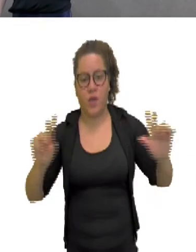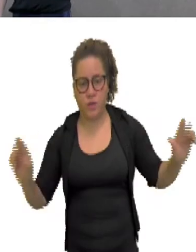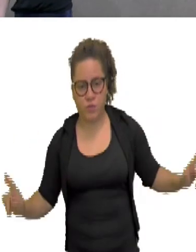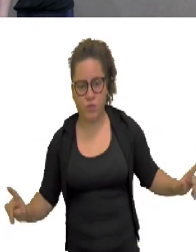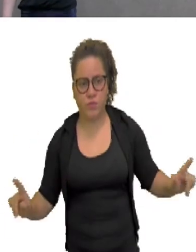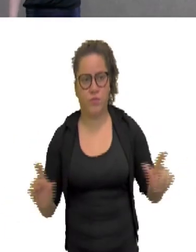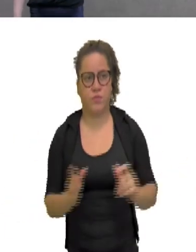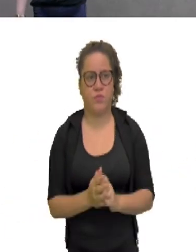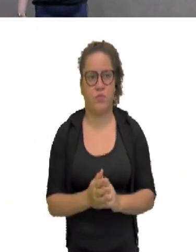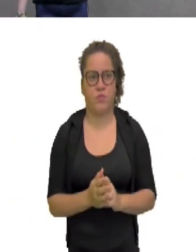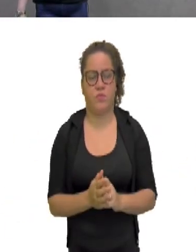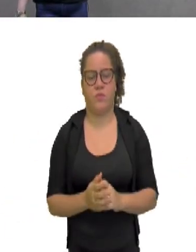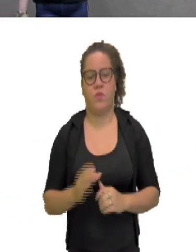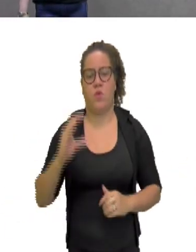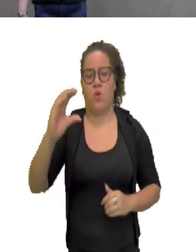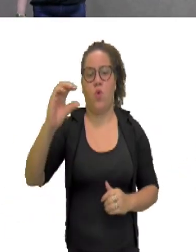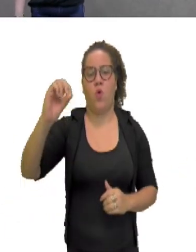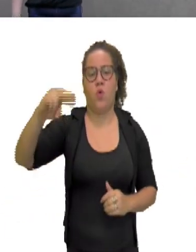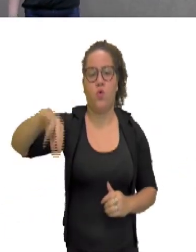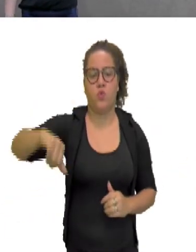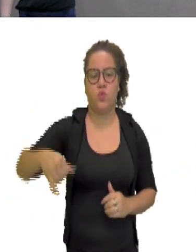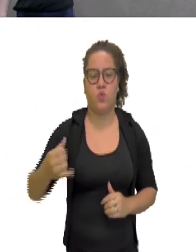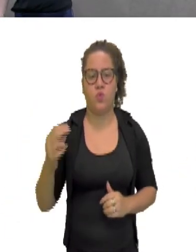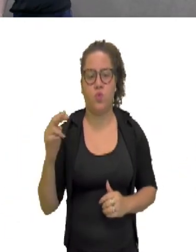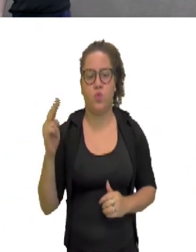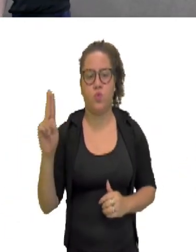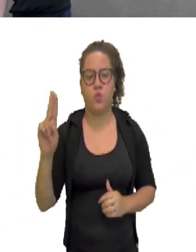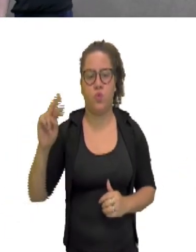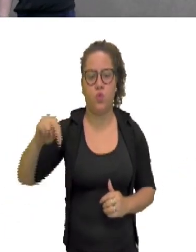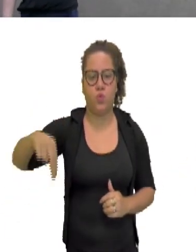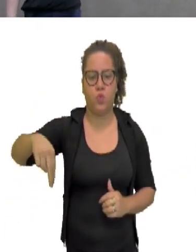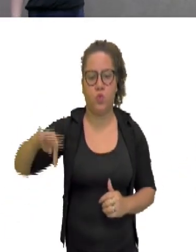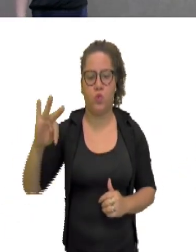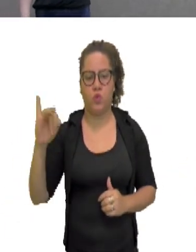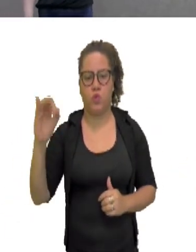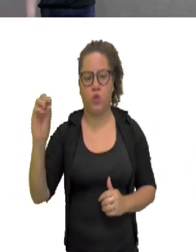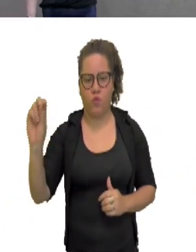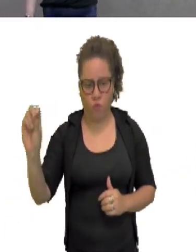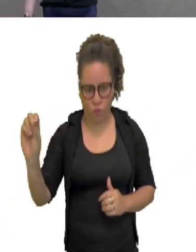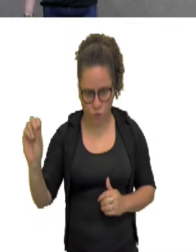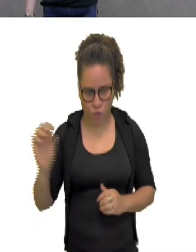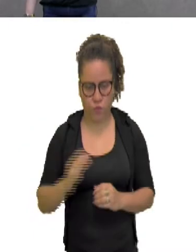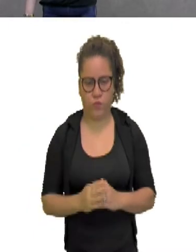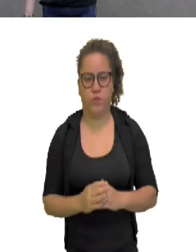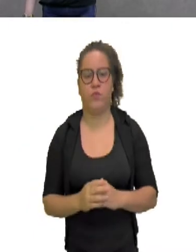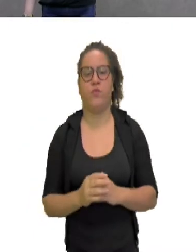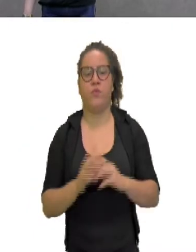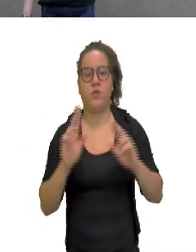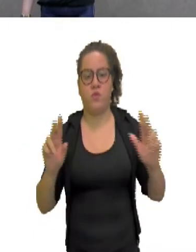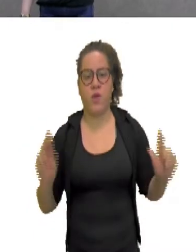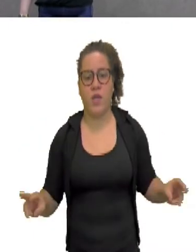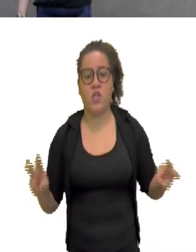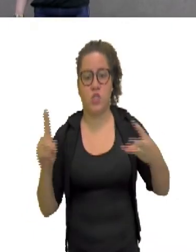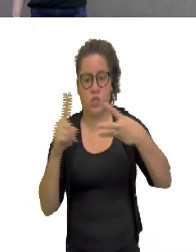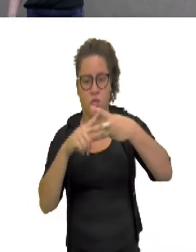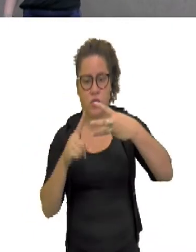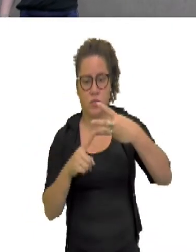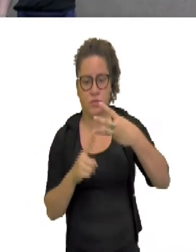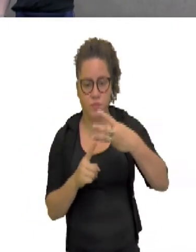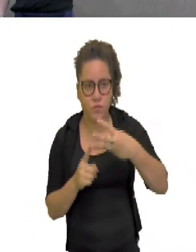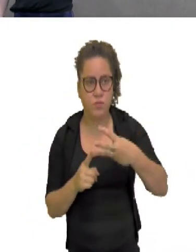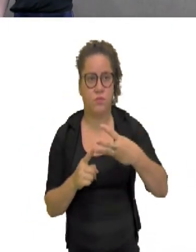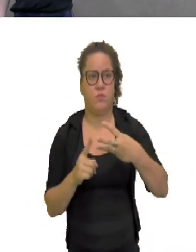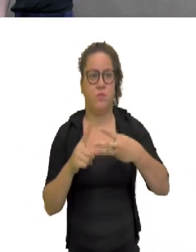O tecido conjuntivo é dividido em tecido conjuntivo propriamente dito, que apresenta